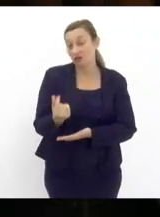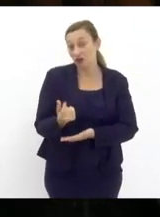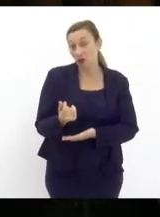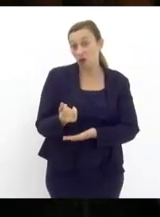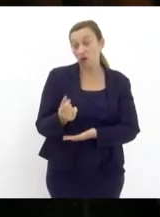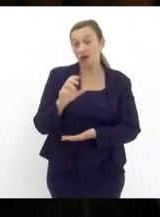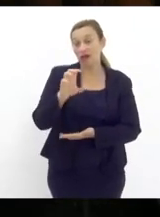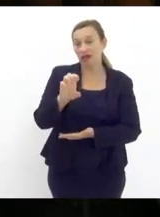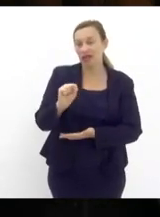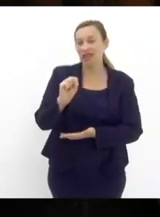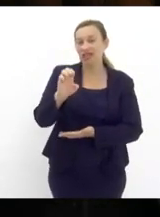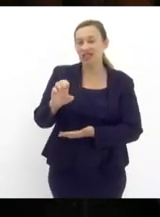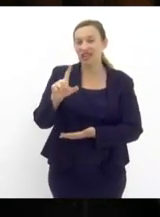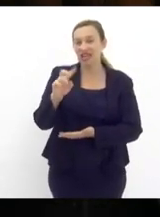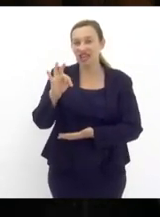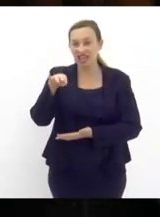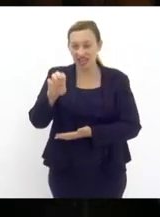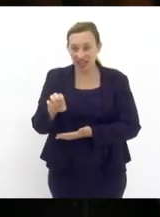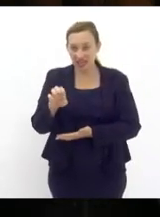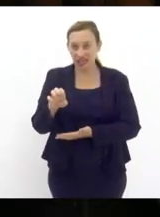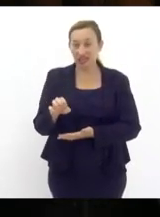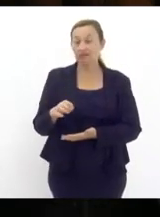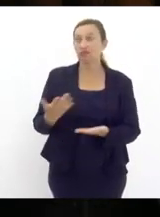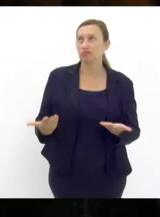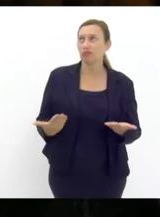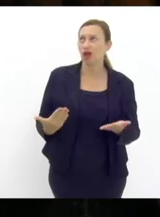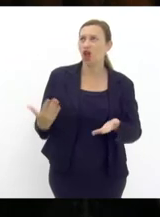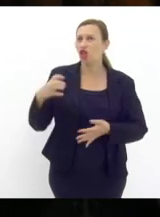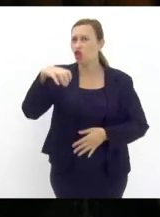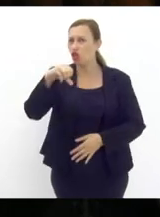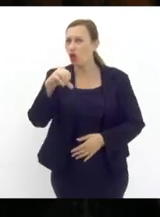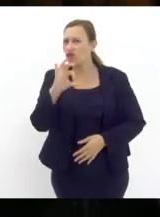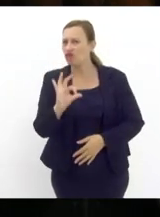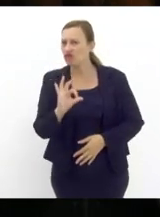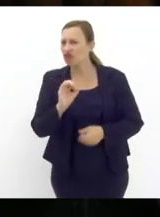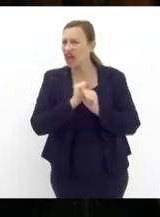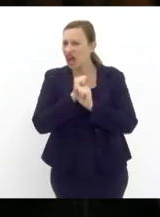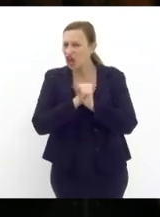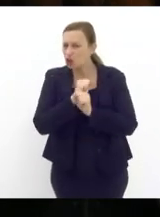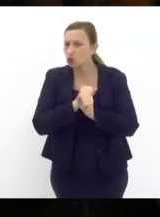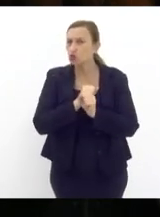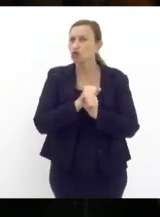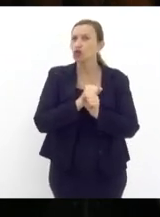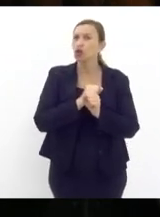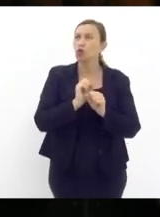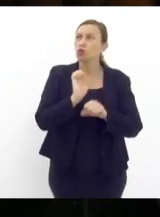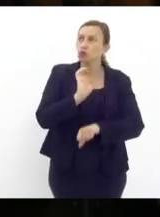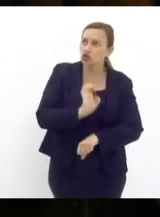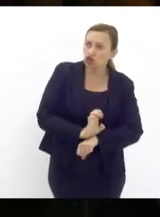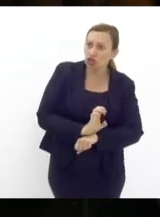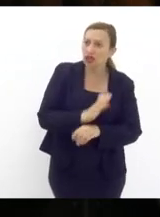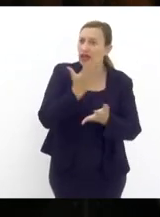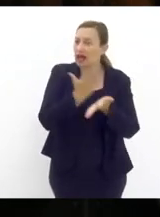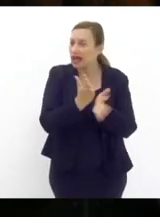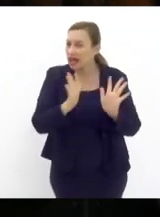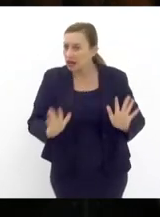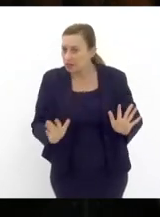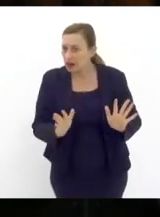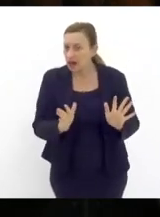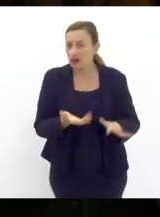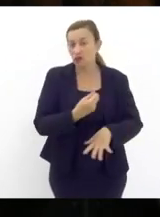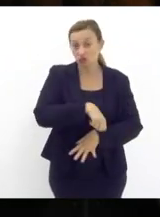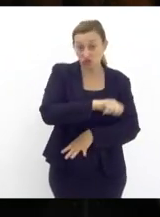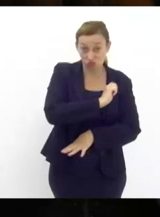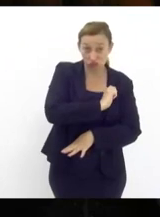é uma extorsão daqui a nove anos quando o estado acabou o regime de